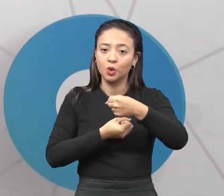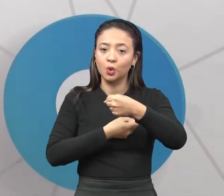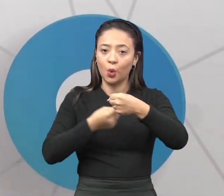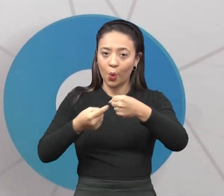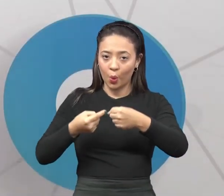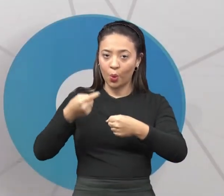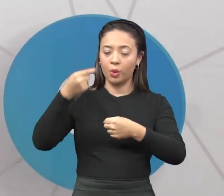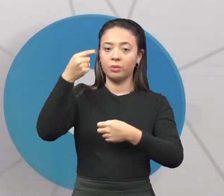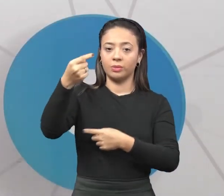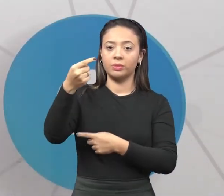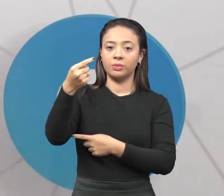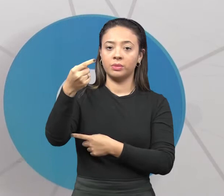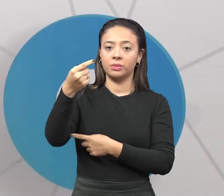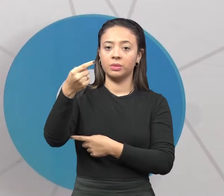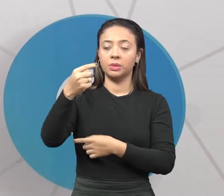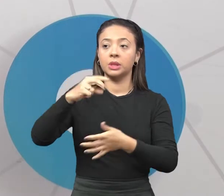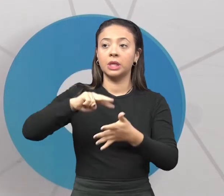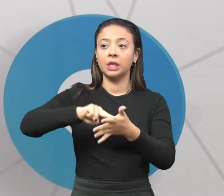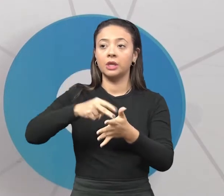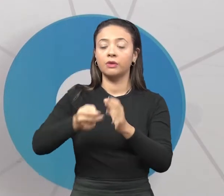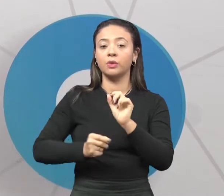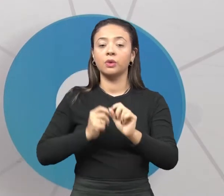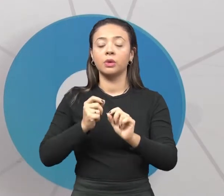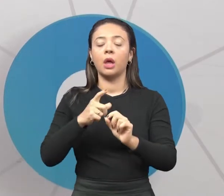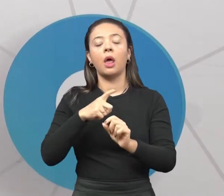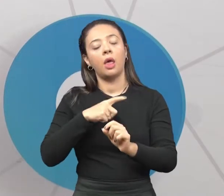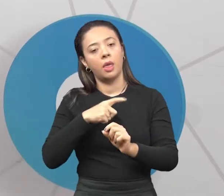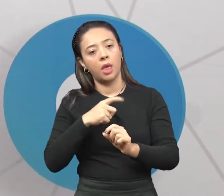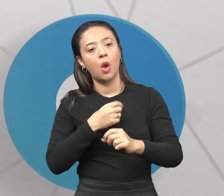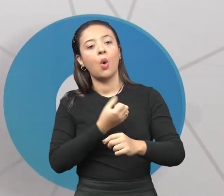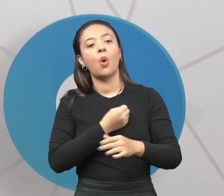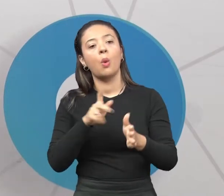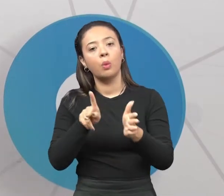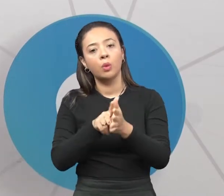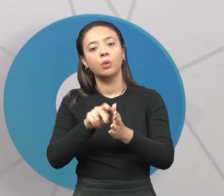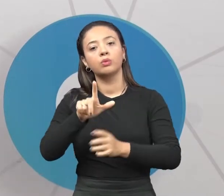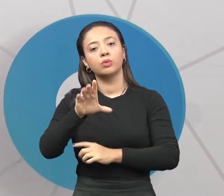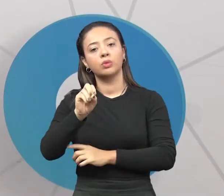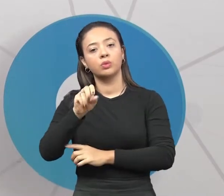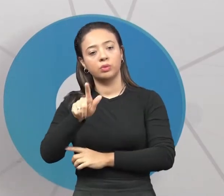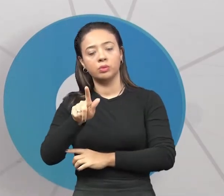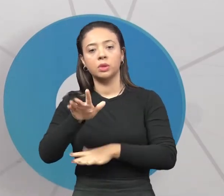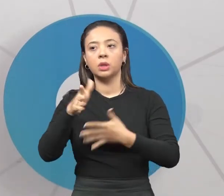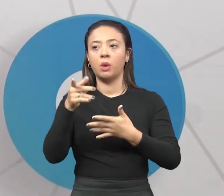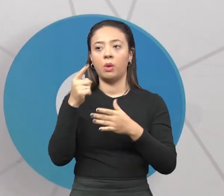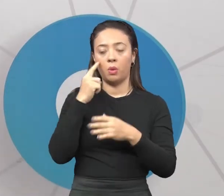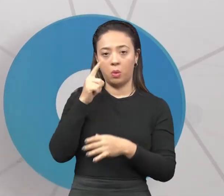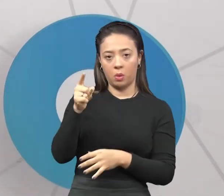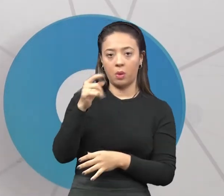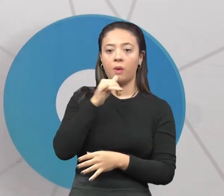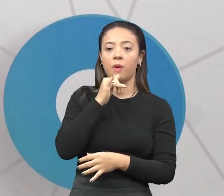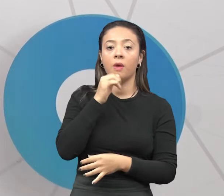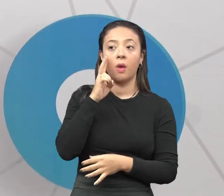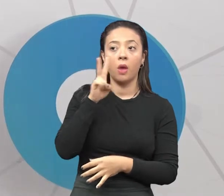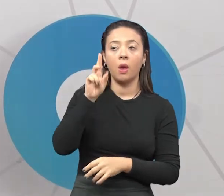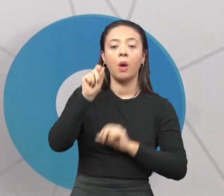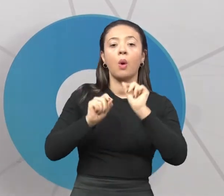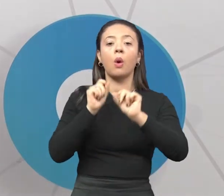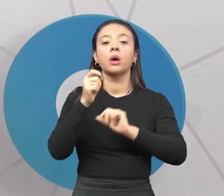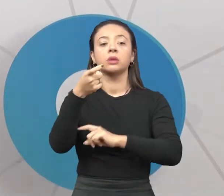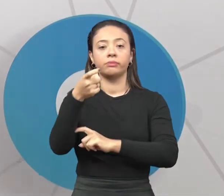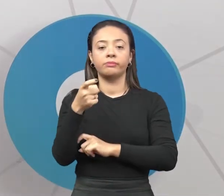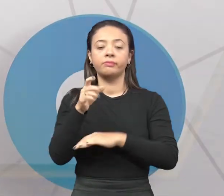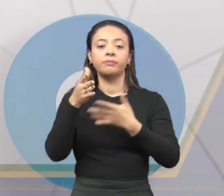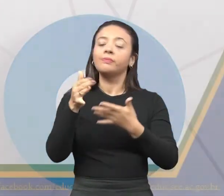esse expoente, a gente acaba gerando o valor do nosso logaritmando. Nesse caso aí é x. Um exemplo